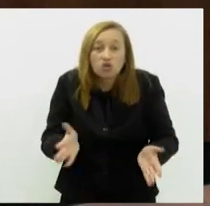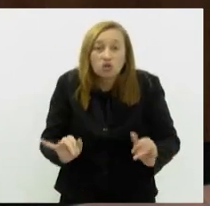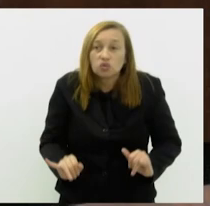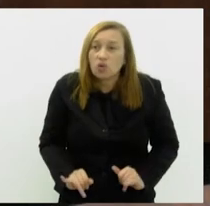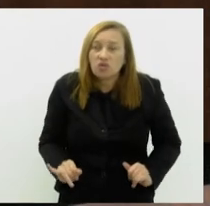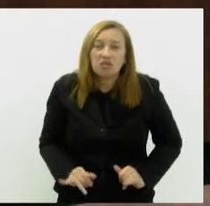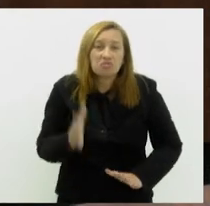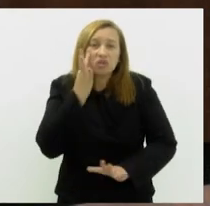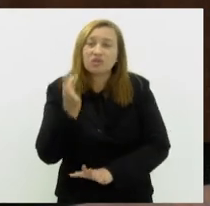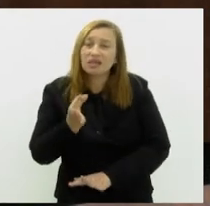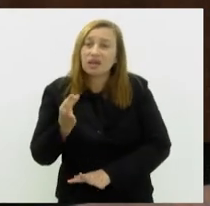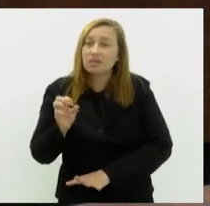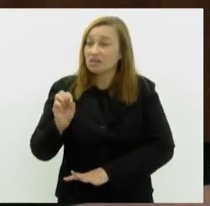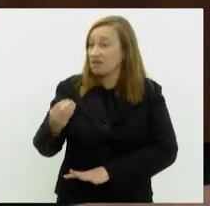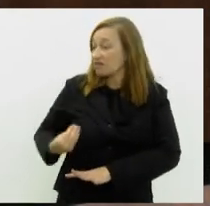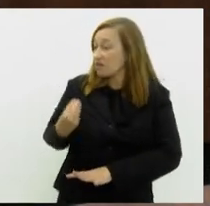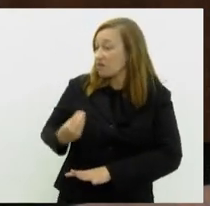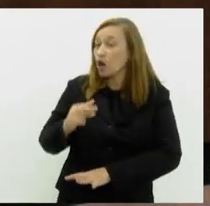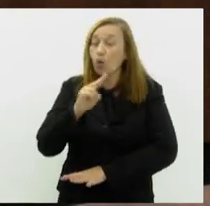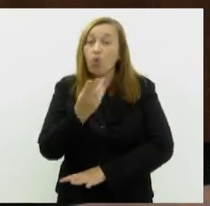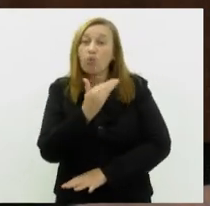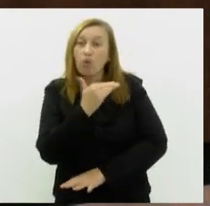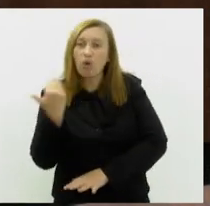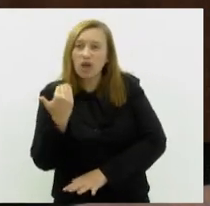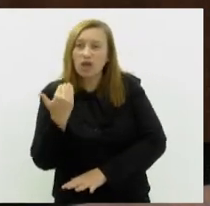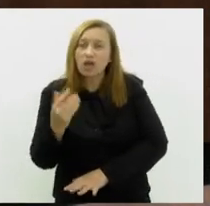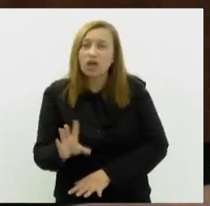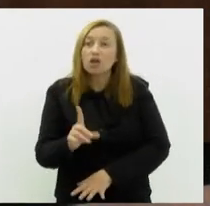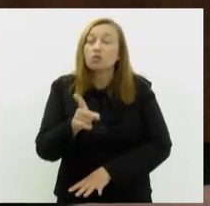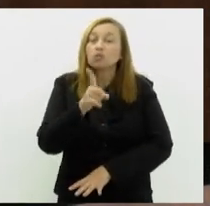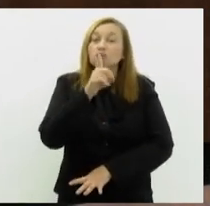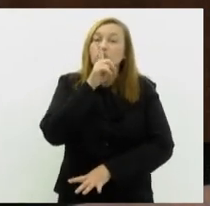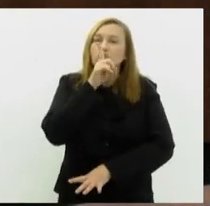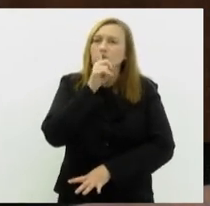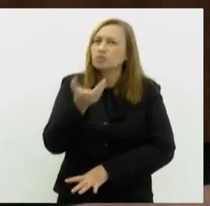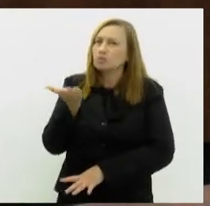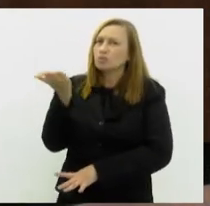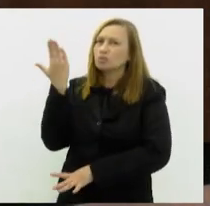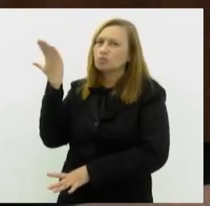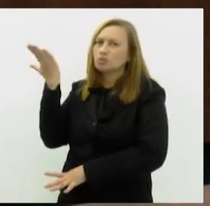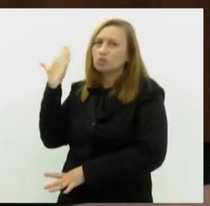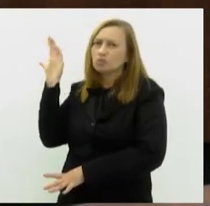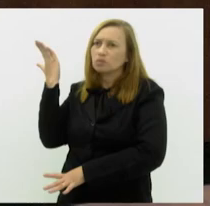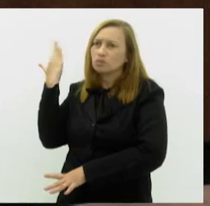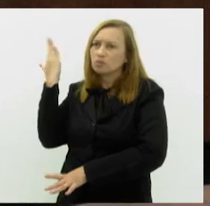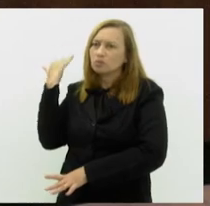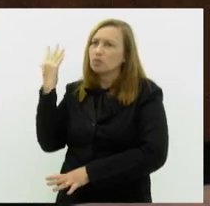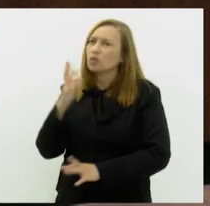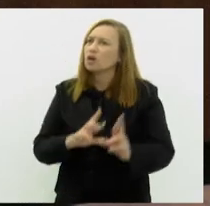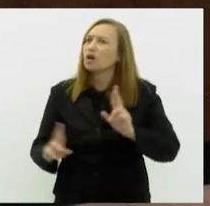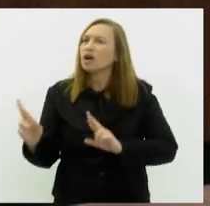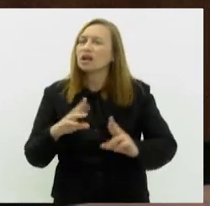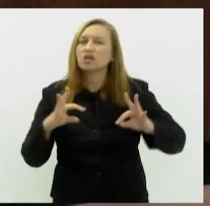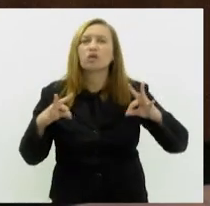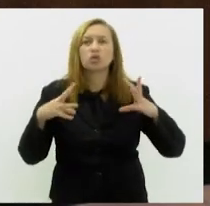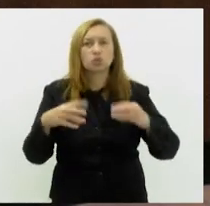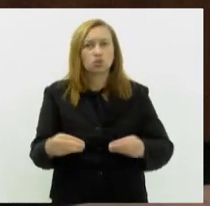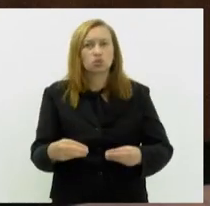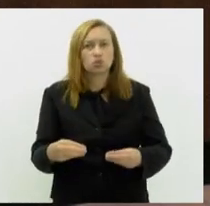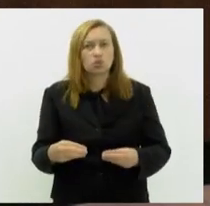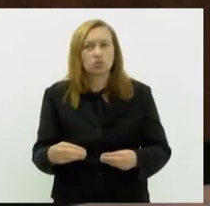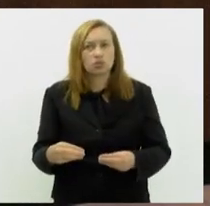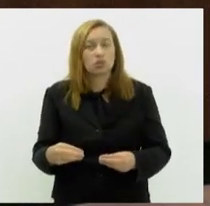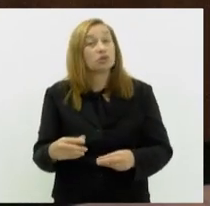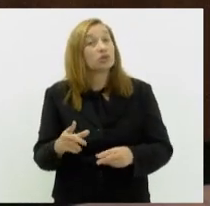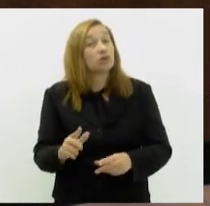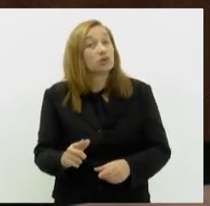mortos. E o silêncio que foi feito à época em relação a isso.